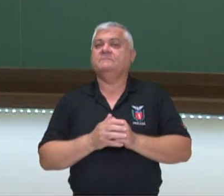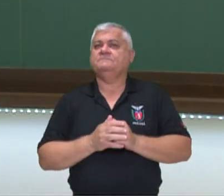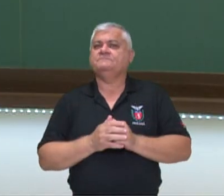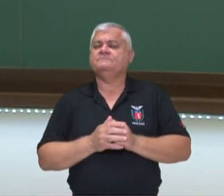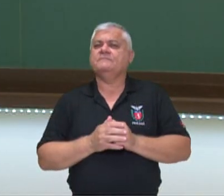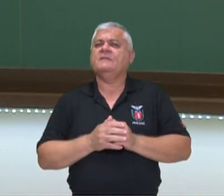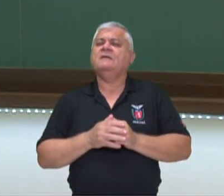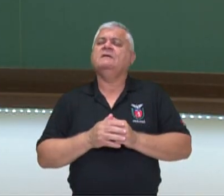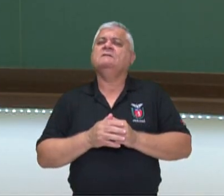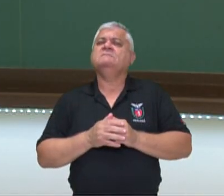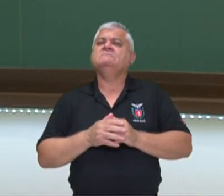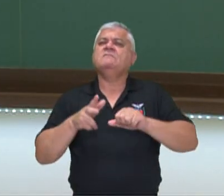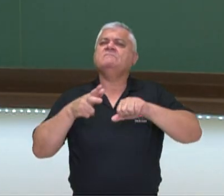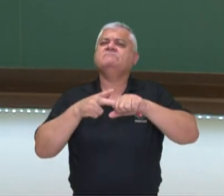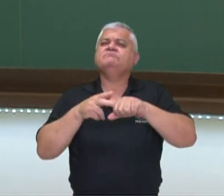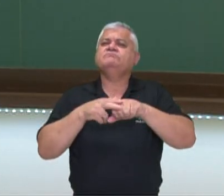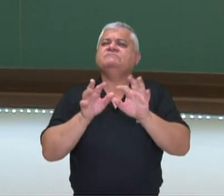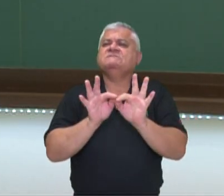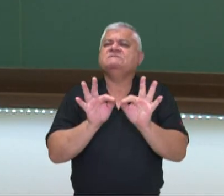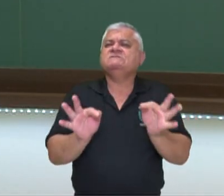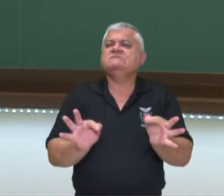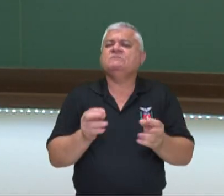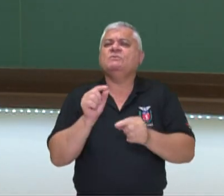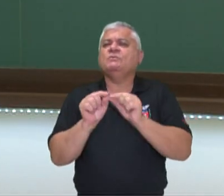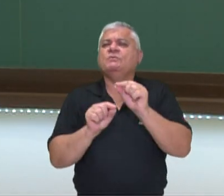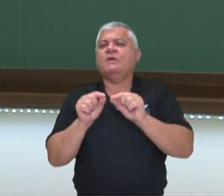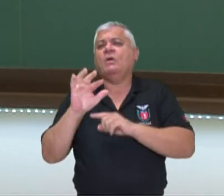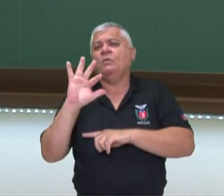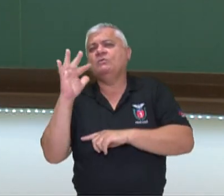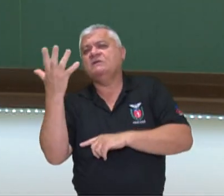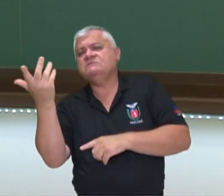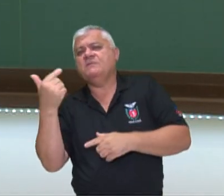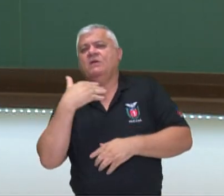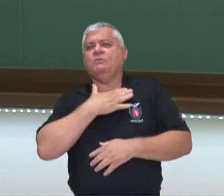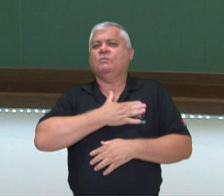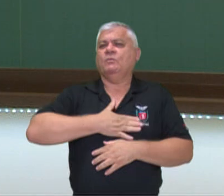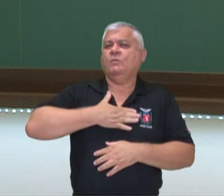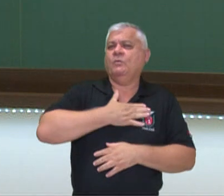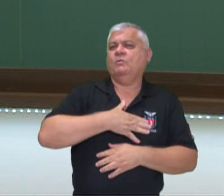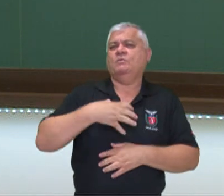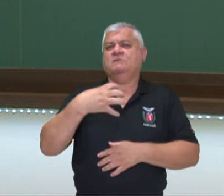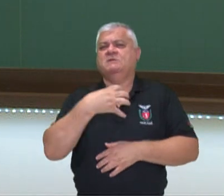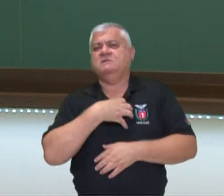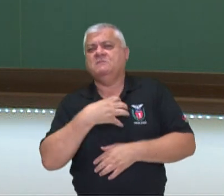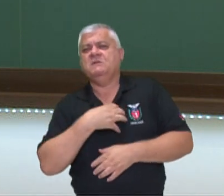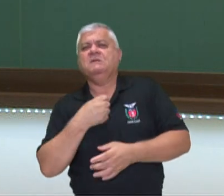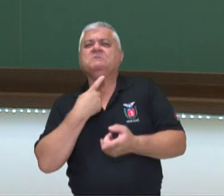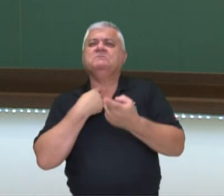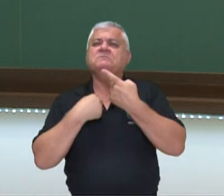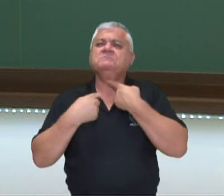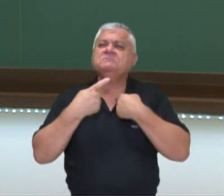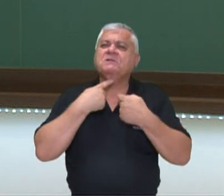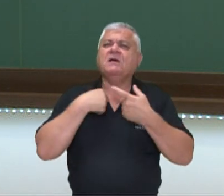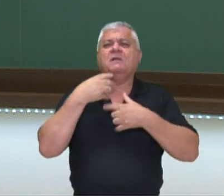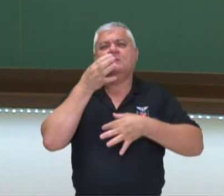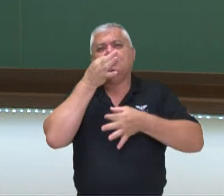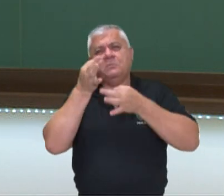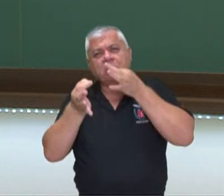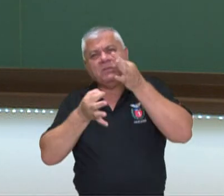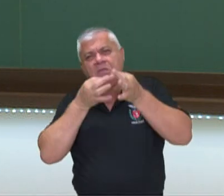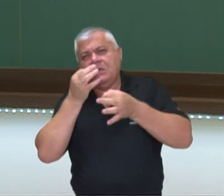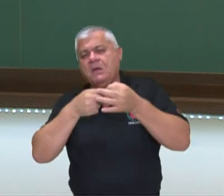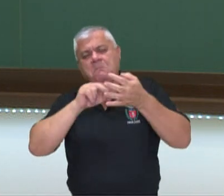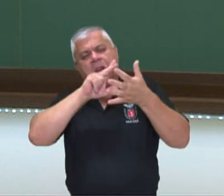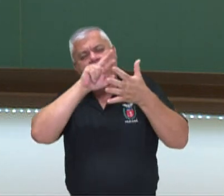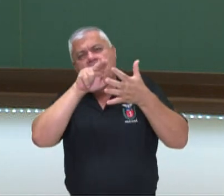simples, a ideia sempre é falar de fatos, acontecimentos, gostos, sentimentos, desejos, opiniões, como